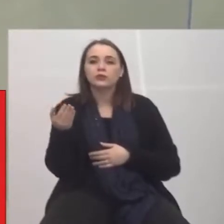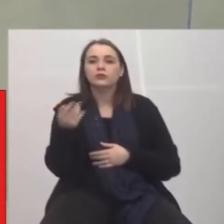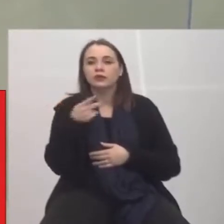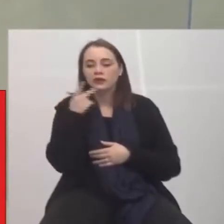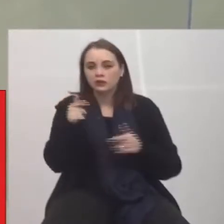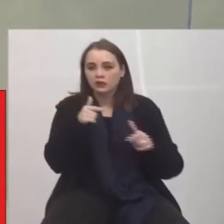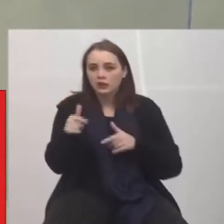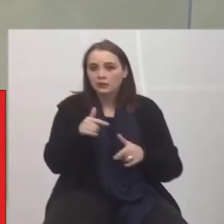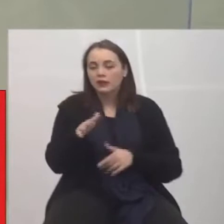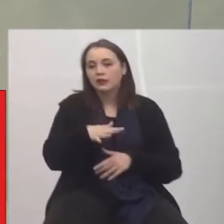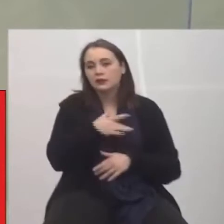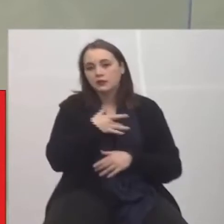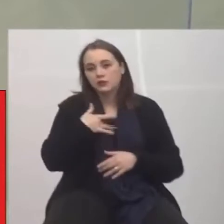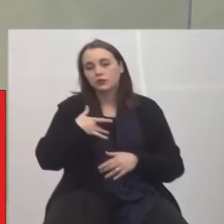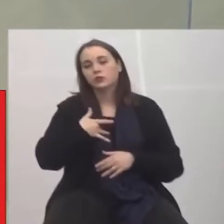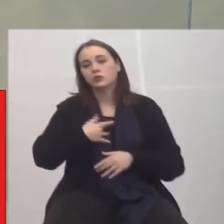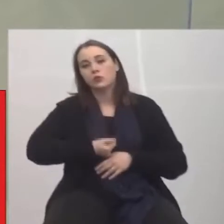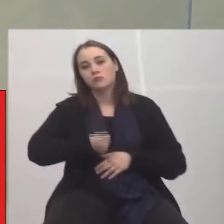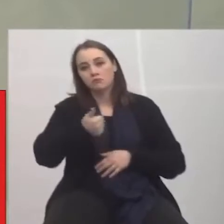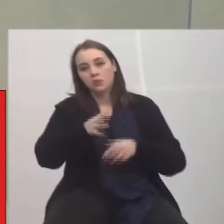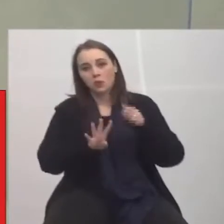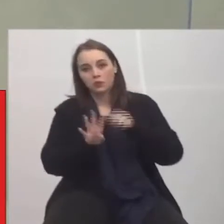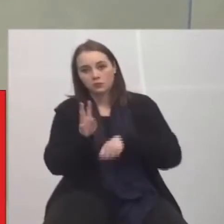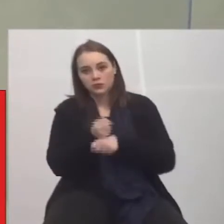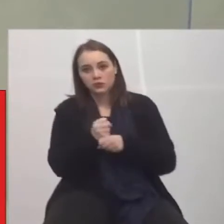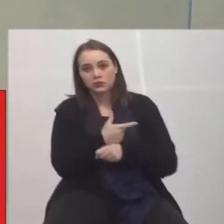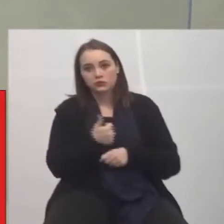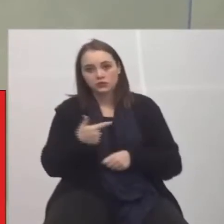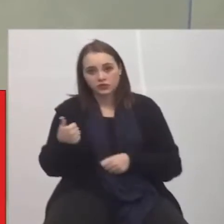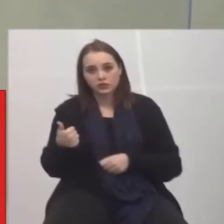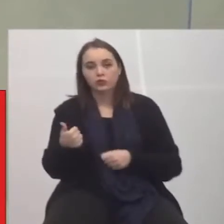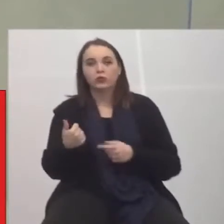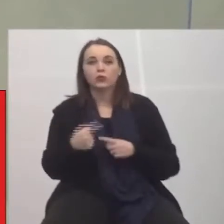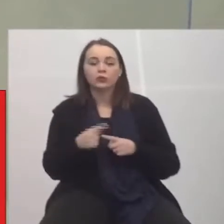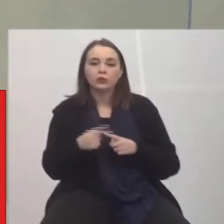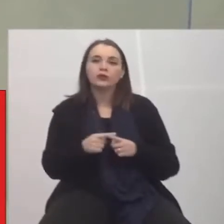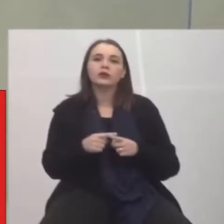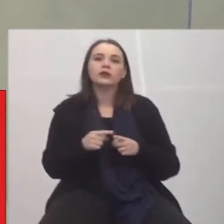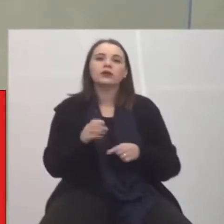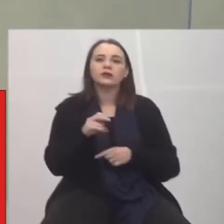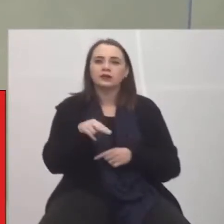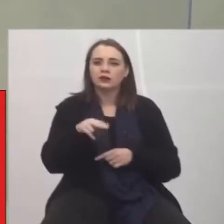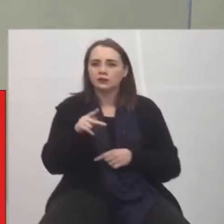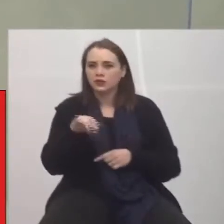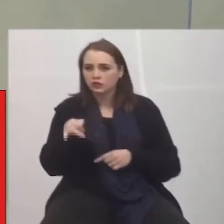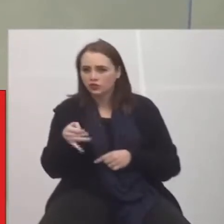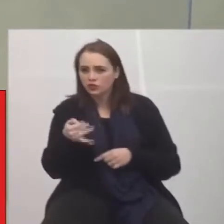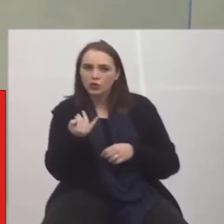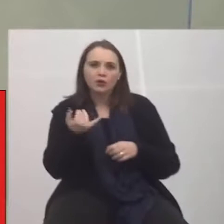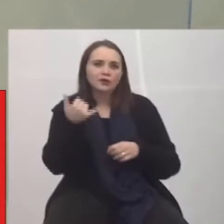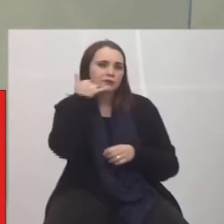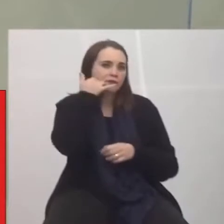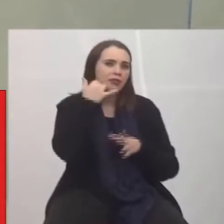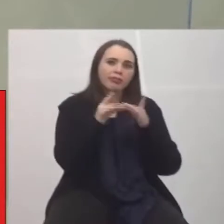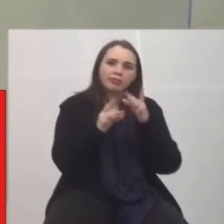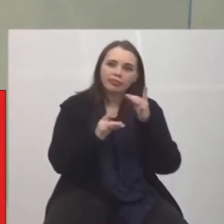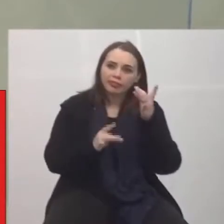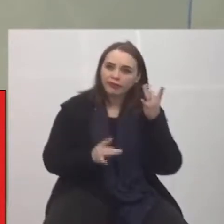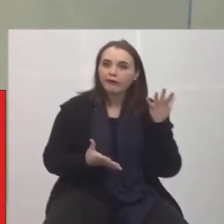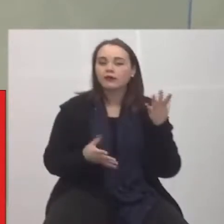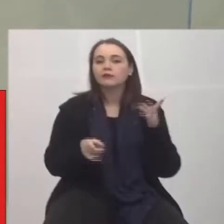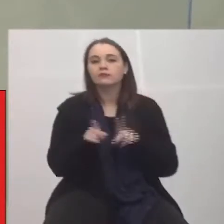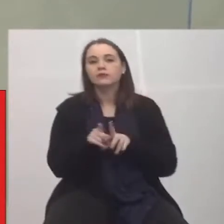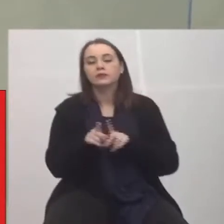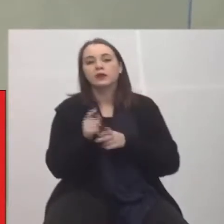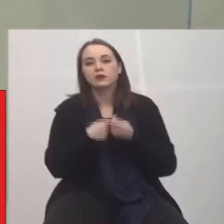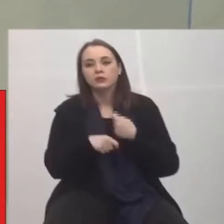quadrimestre de 2021. Ali a razão social, CNPJ, endereço, telefone e e-mail. O